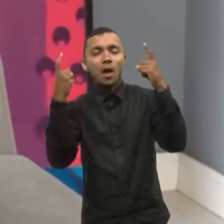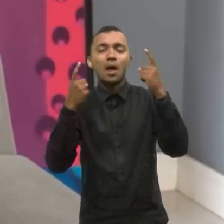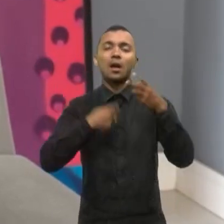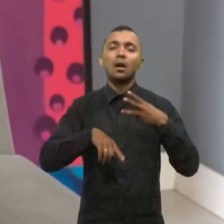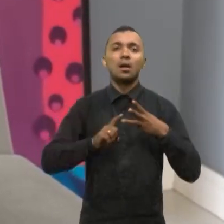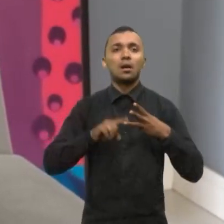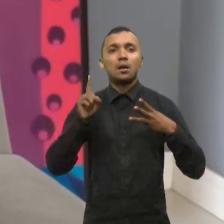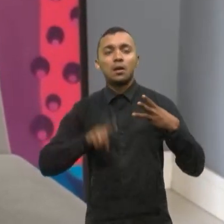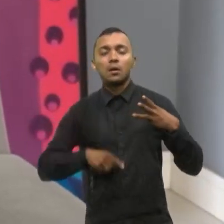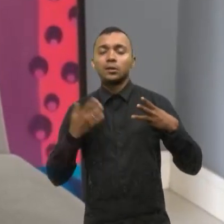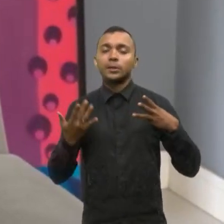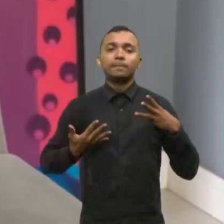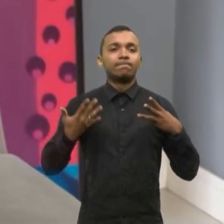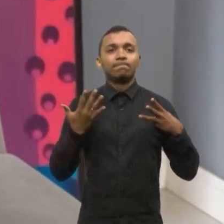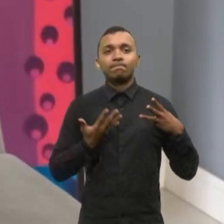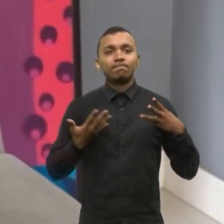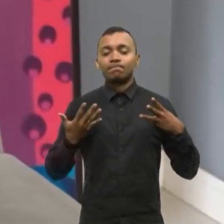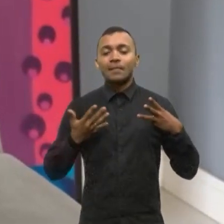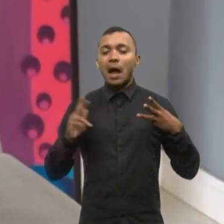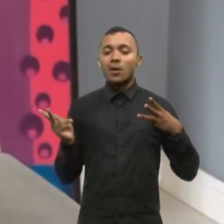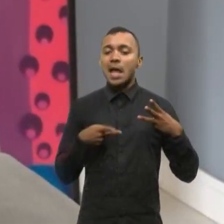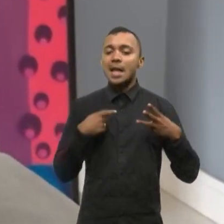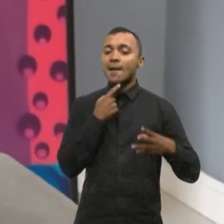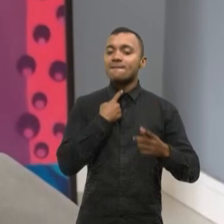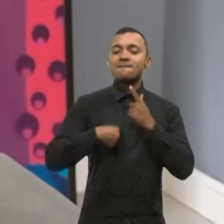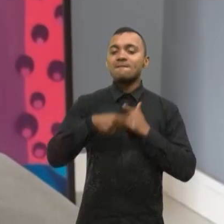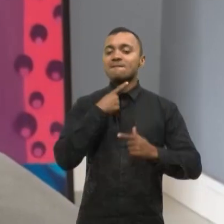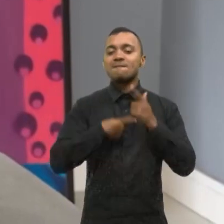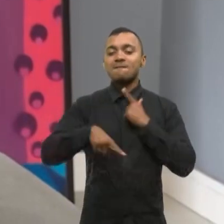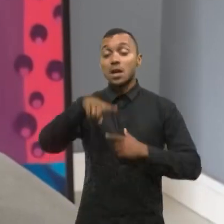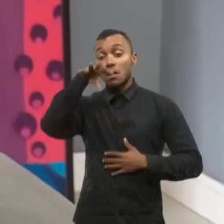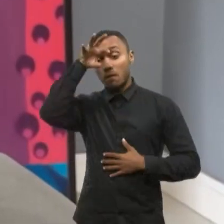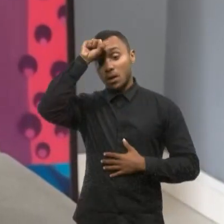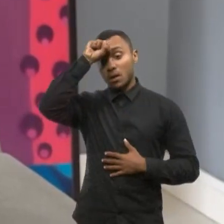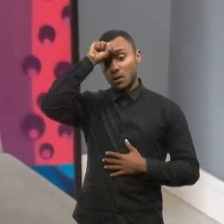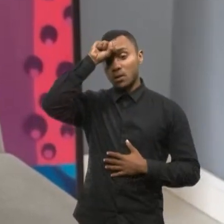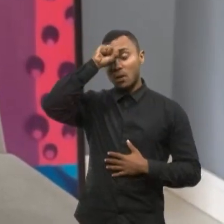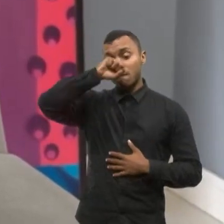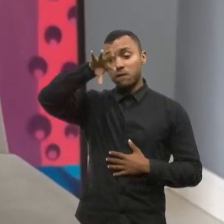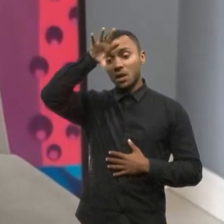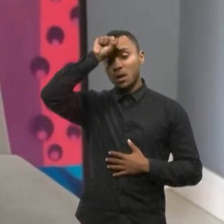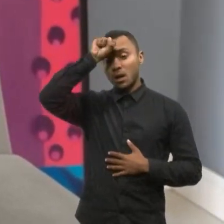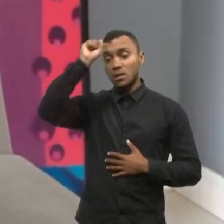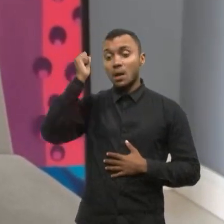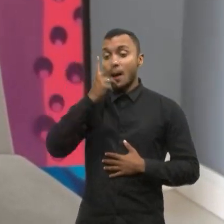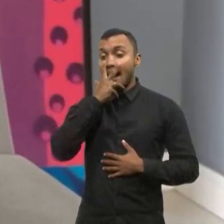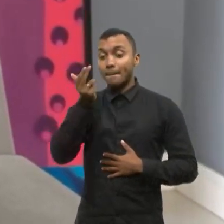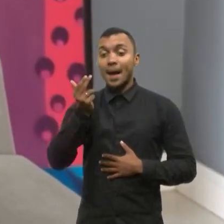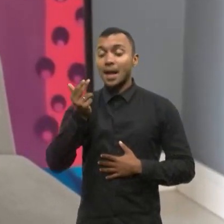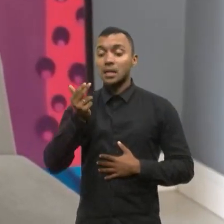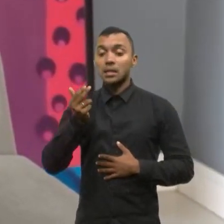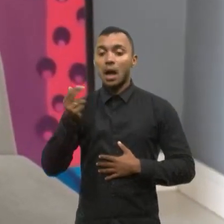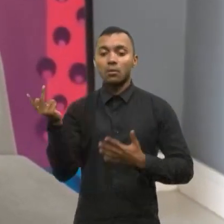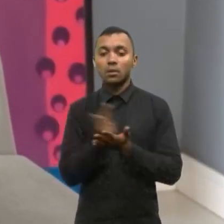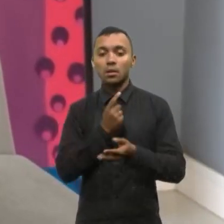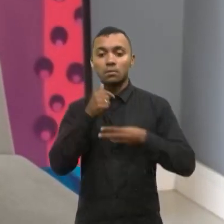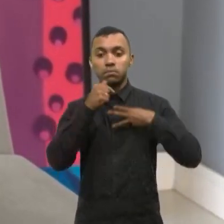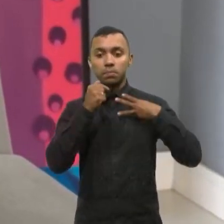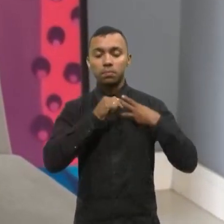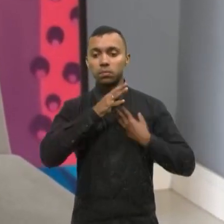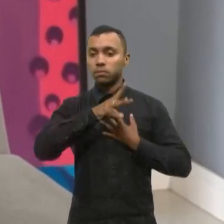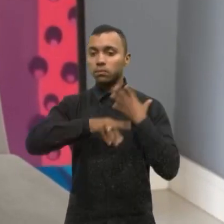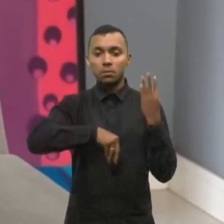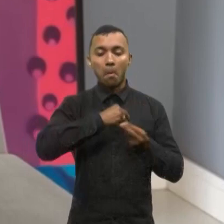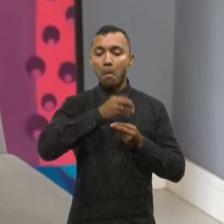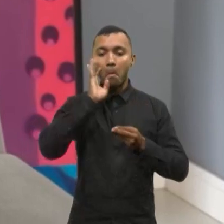de uma situação que leva muito a uma vingança, né? A gente está, de certa forma, vivendo uma situação que,